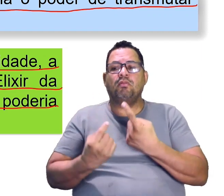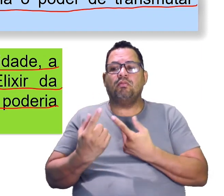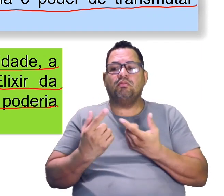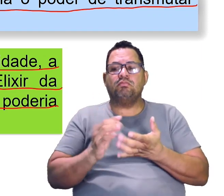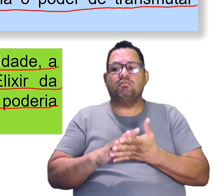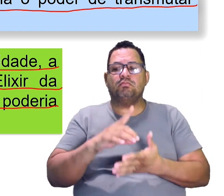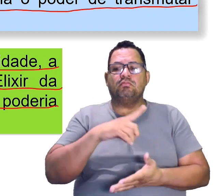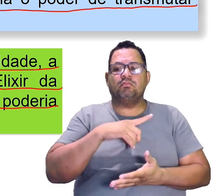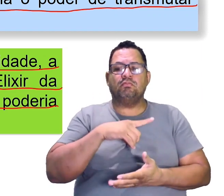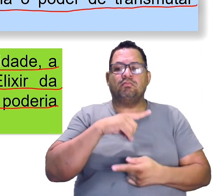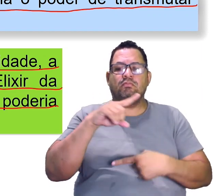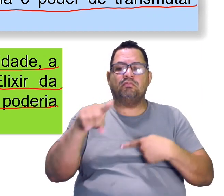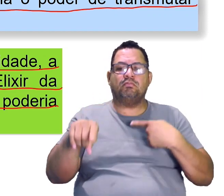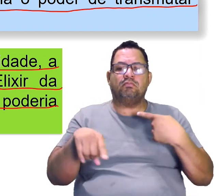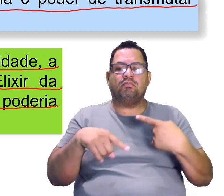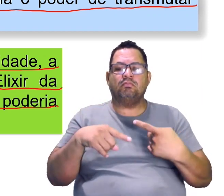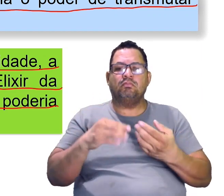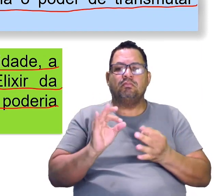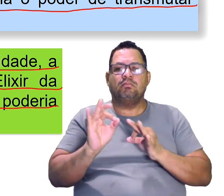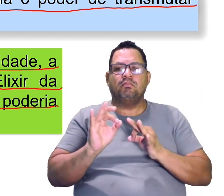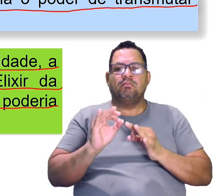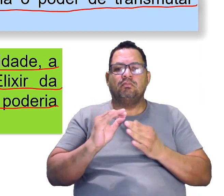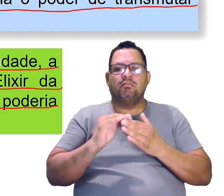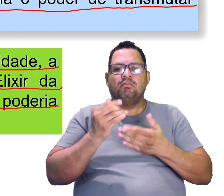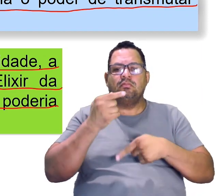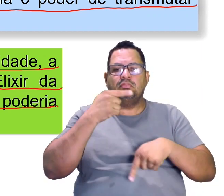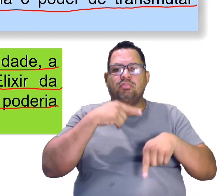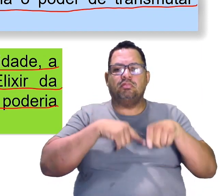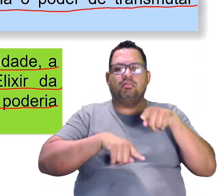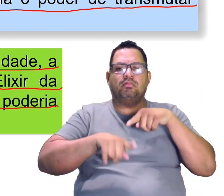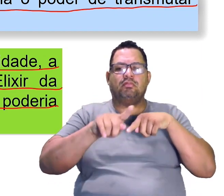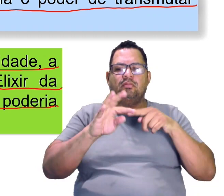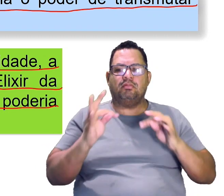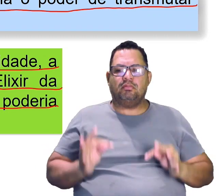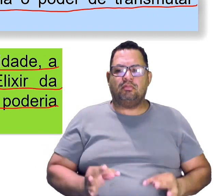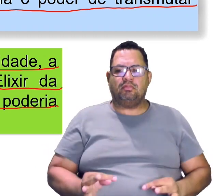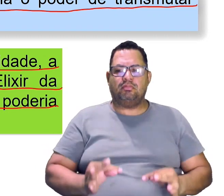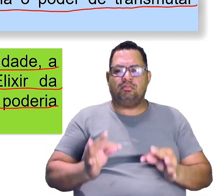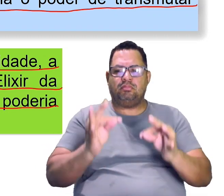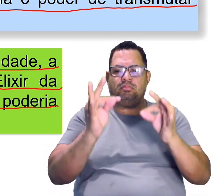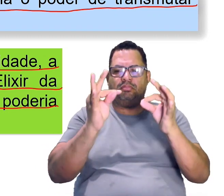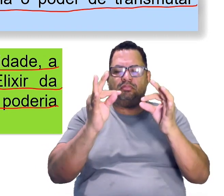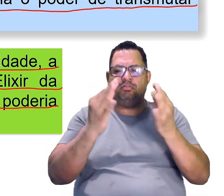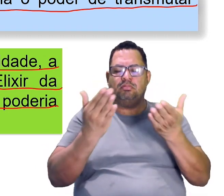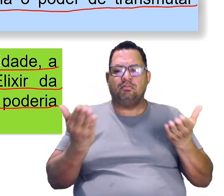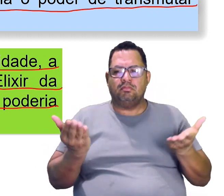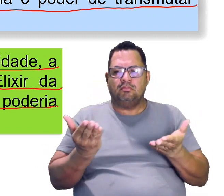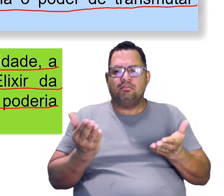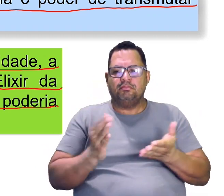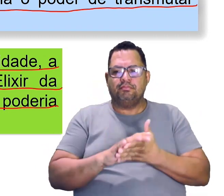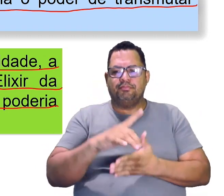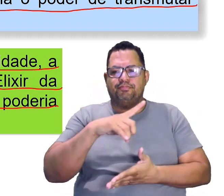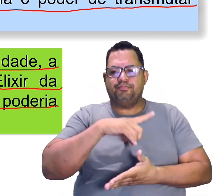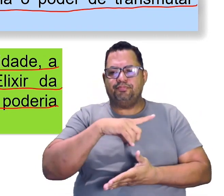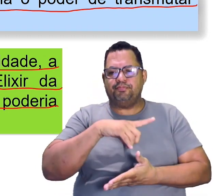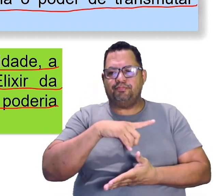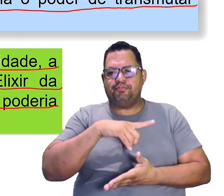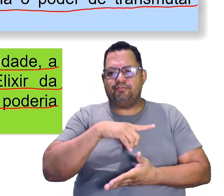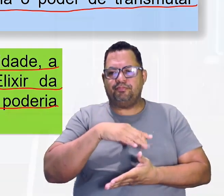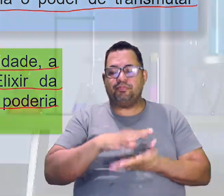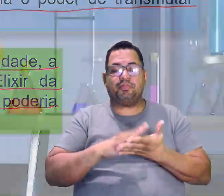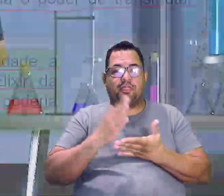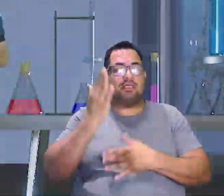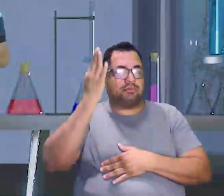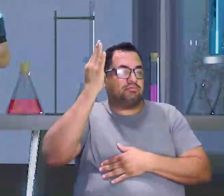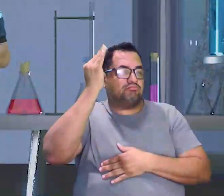eles tinham fizeram com que evoluíssem técnicas que hoje, né, a gente já tem um grande